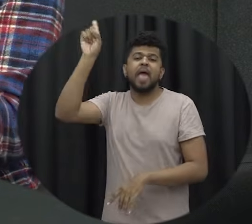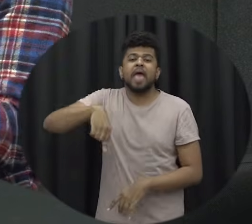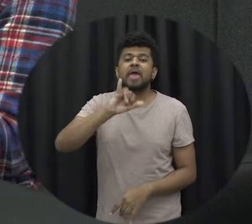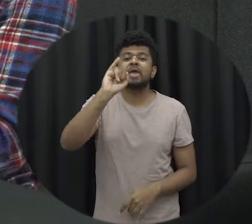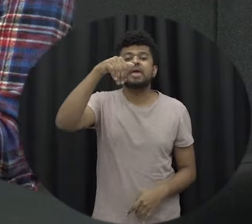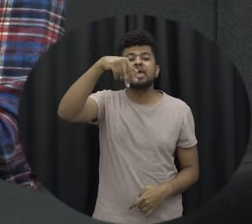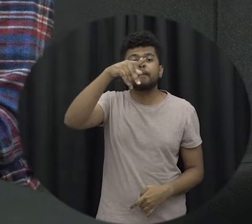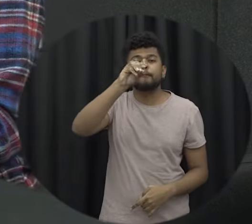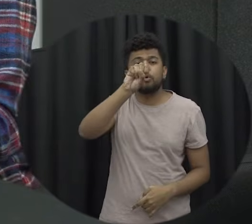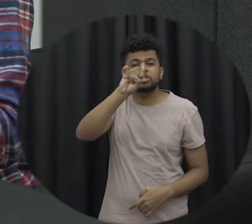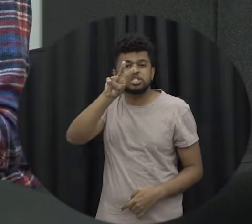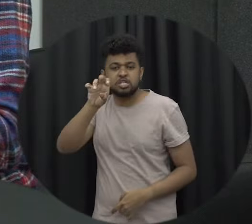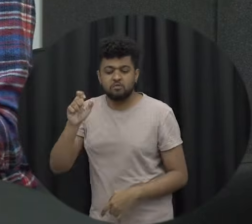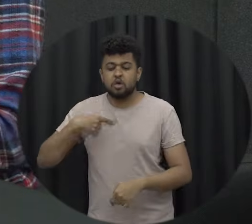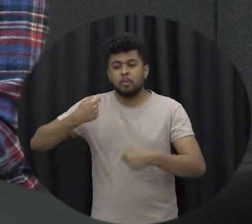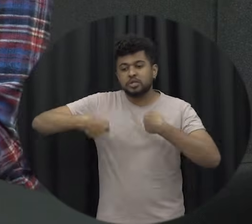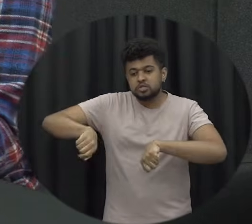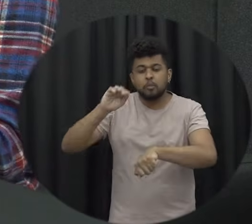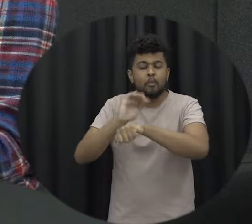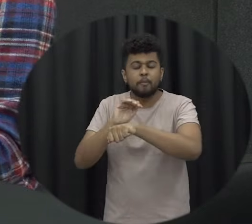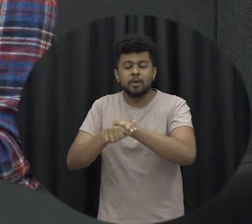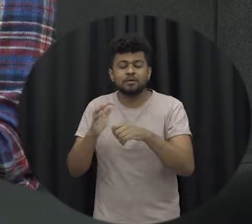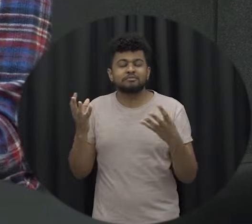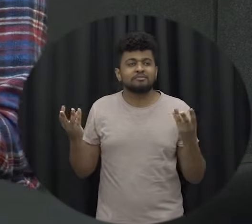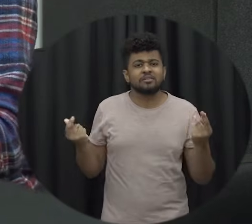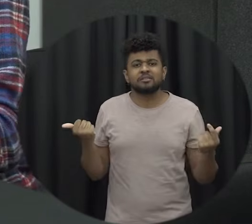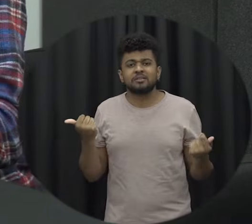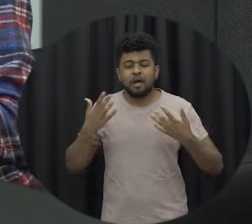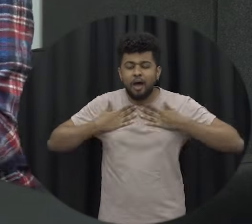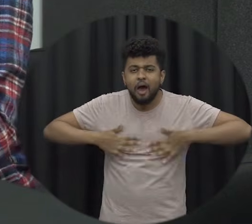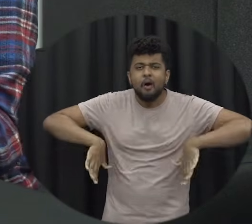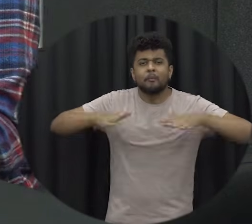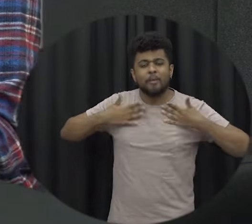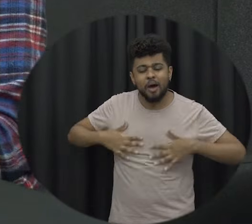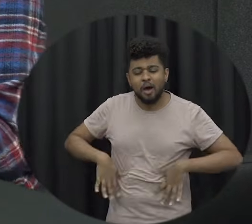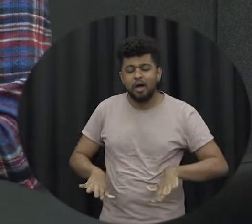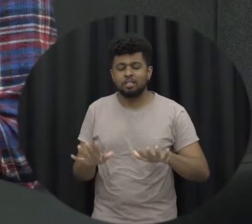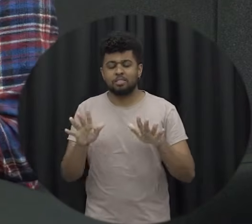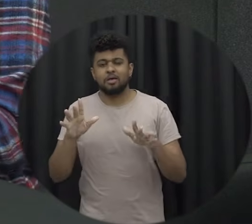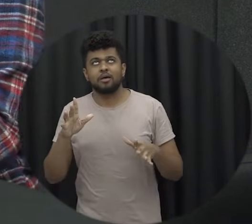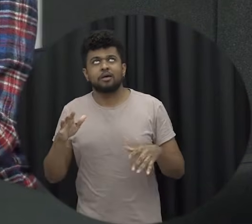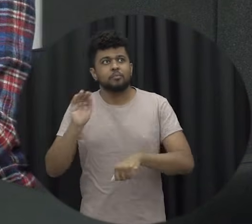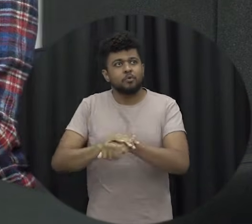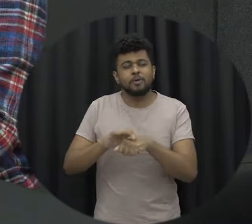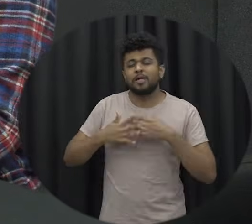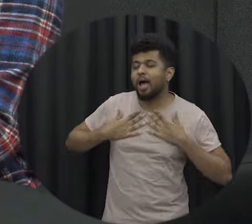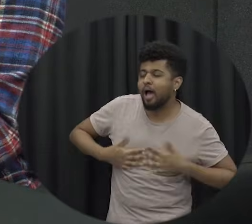dar uma acalmada na aula, um momento de relax para os alunos, para eles descansarem,